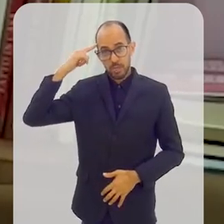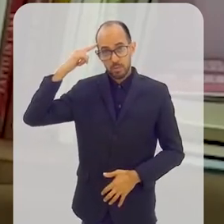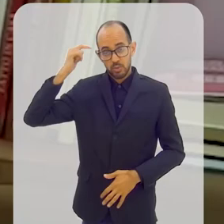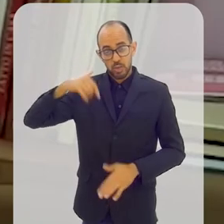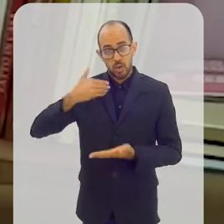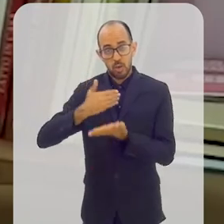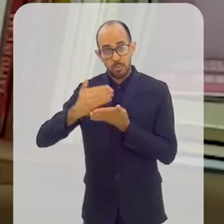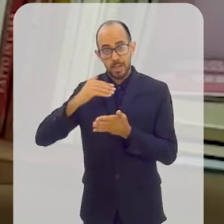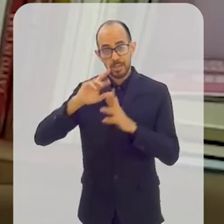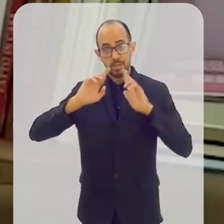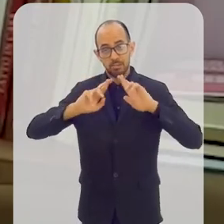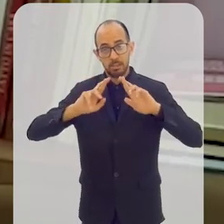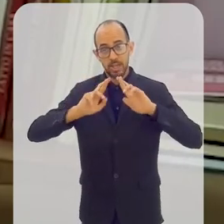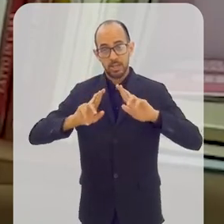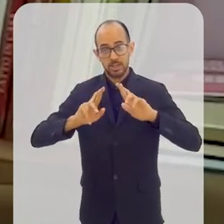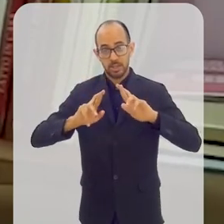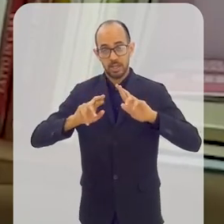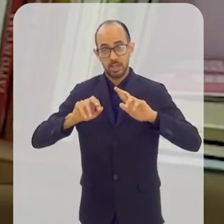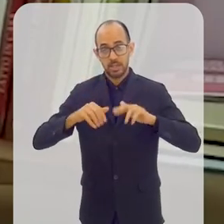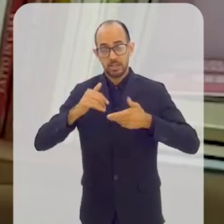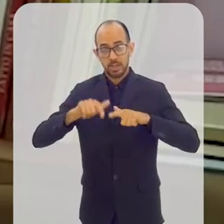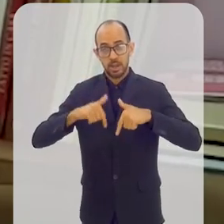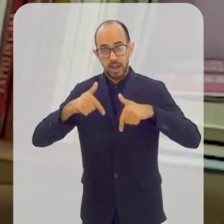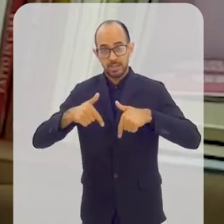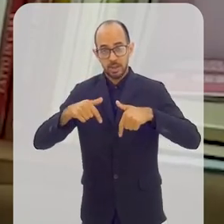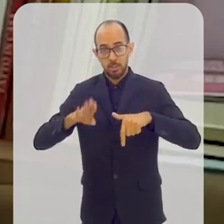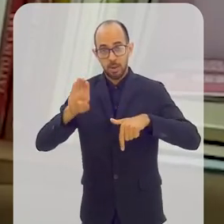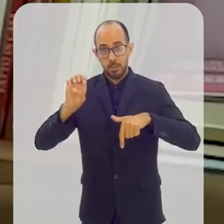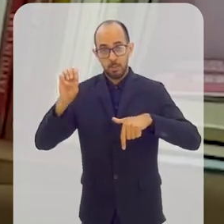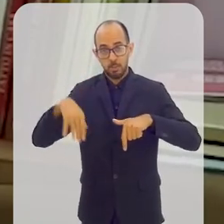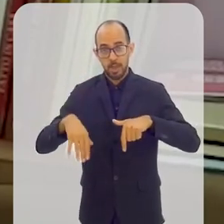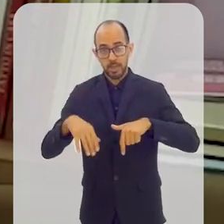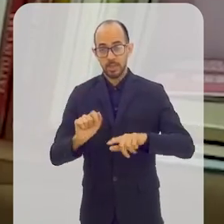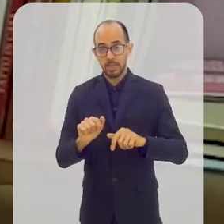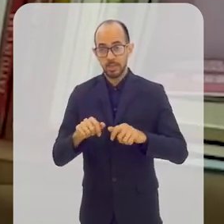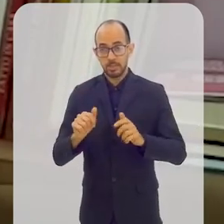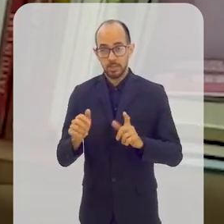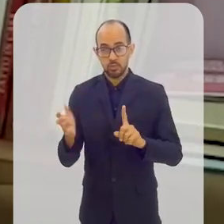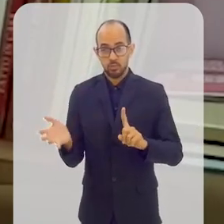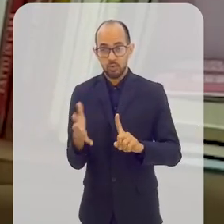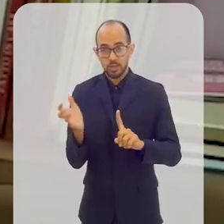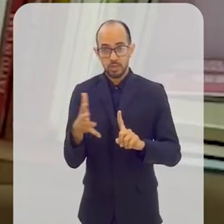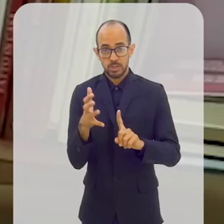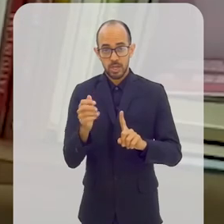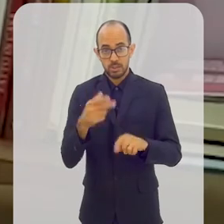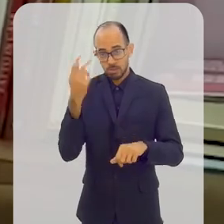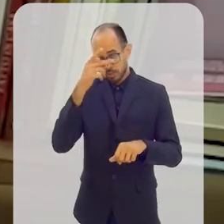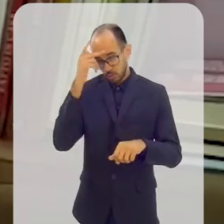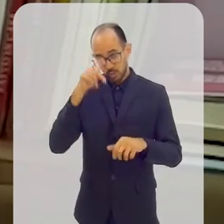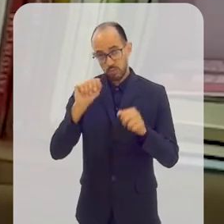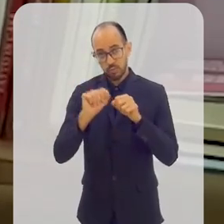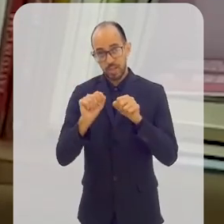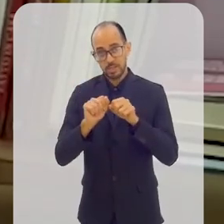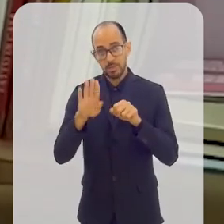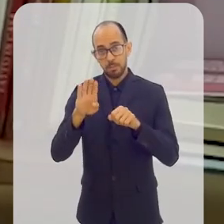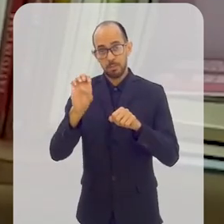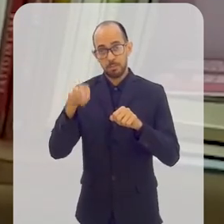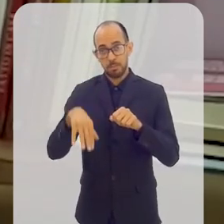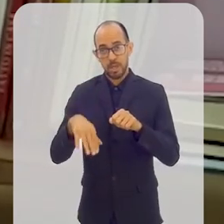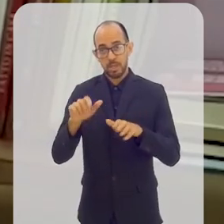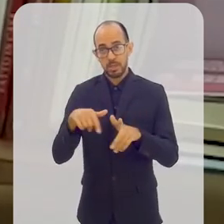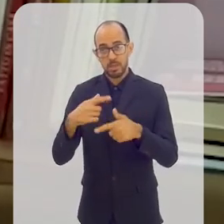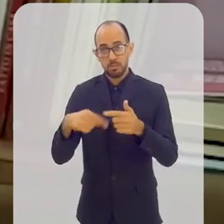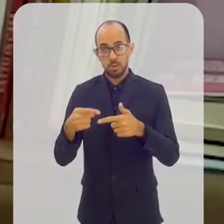Você começa a ter esperança, você começa a agir pelo bem, começa a ser proativo, começa a incentivar as pessoas que fazem bem. Aí você começa a